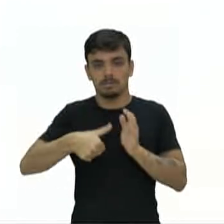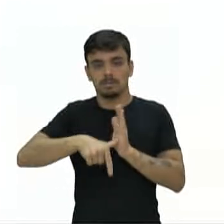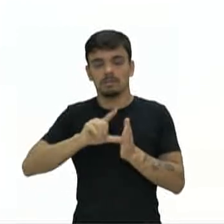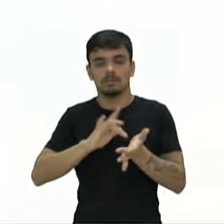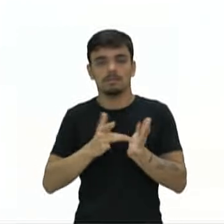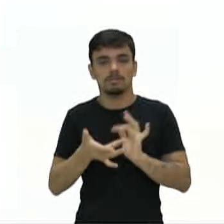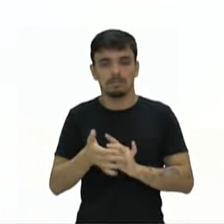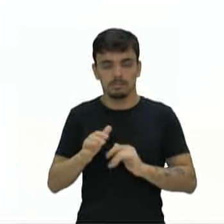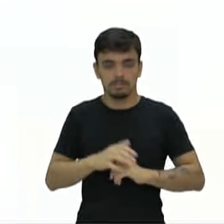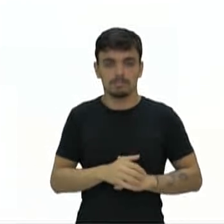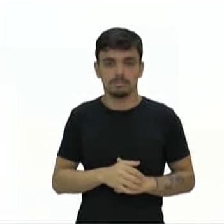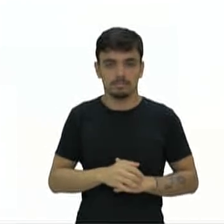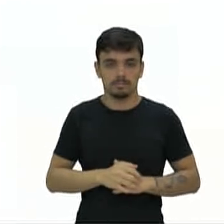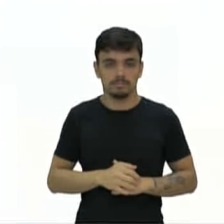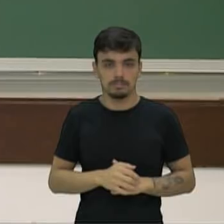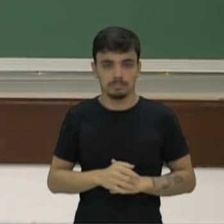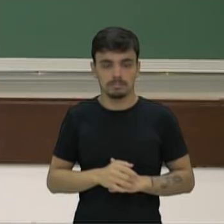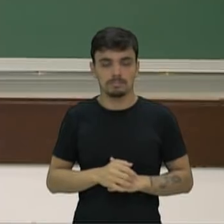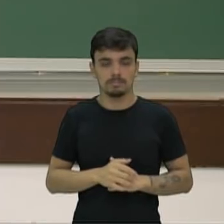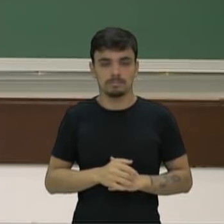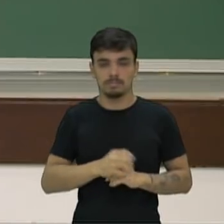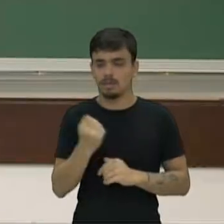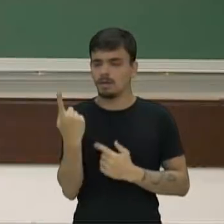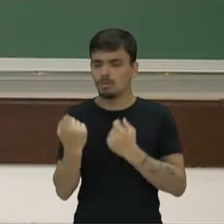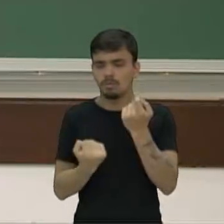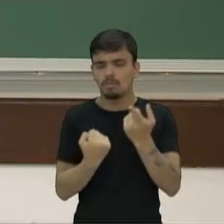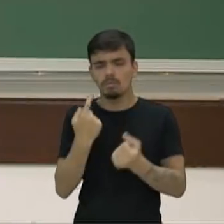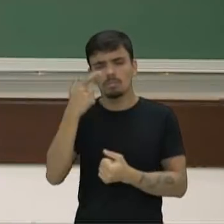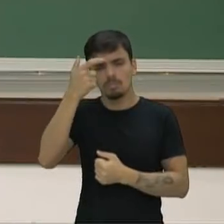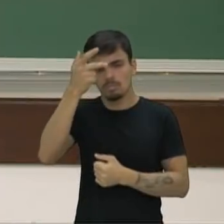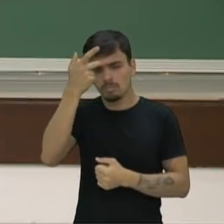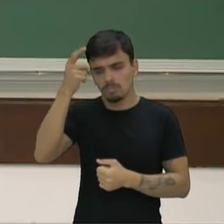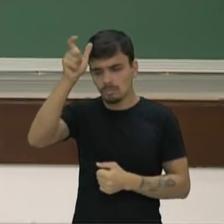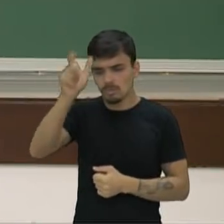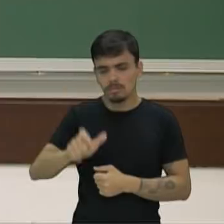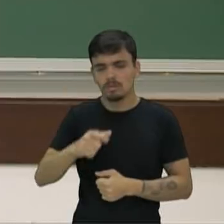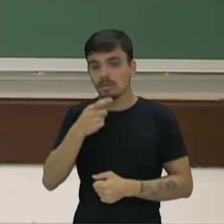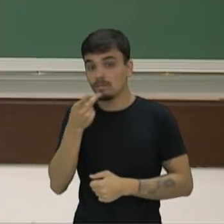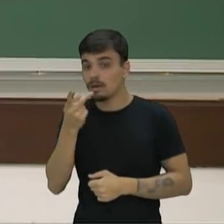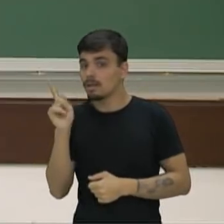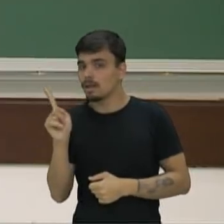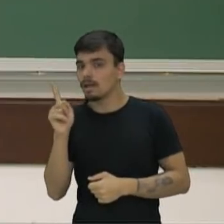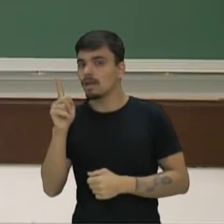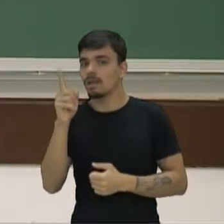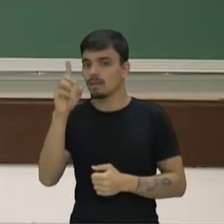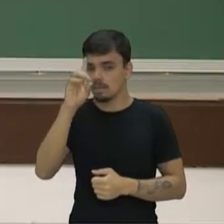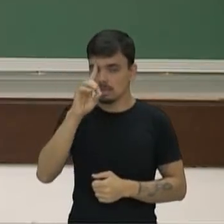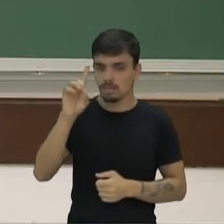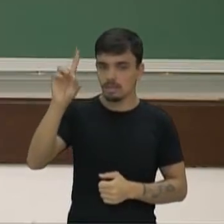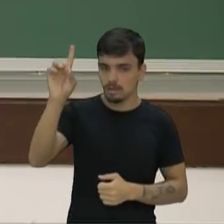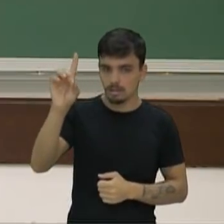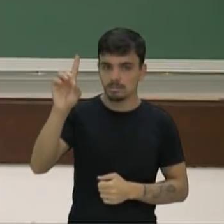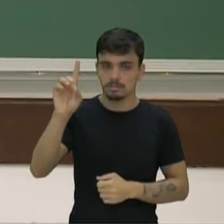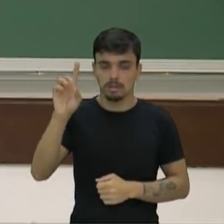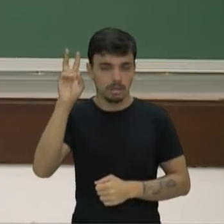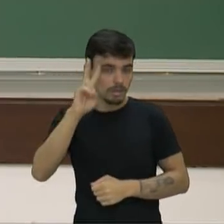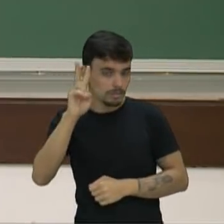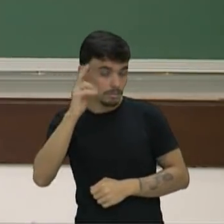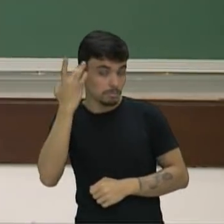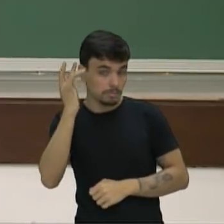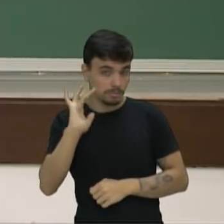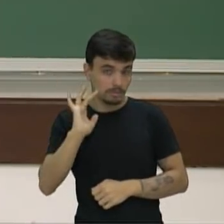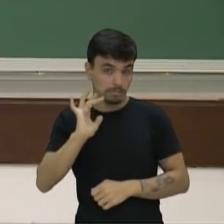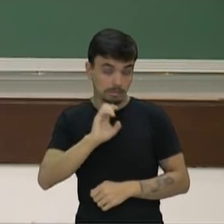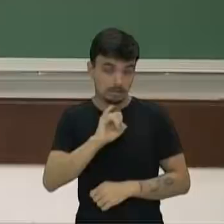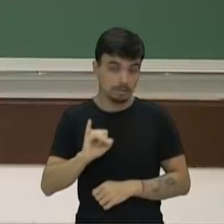Boulos cravou essa data, alguns historiadores falam que é uma data meio lendária, mas se está cravado que é 776 a